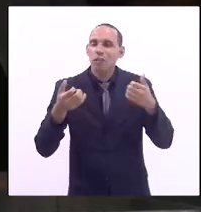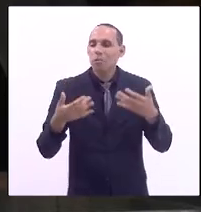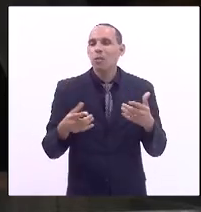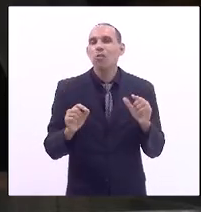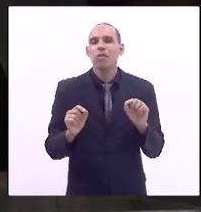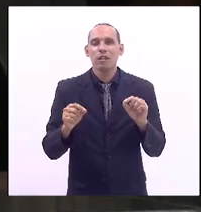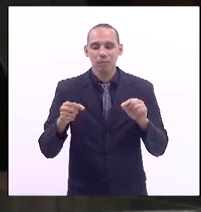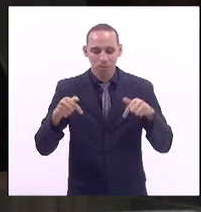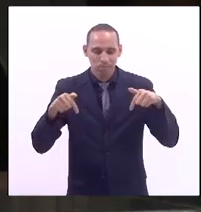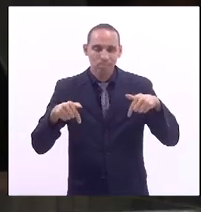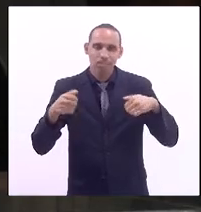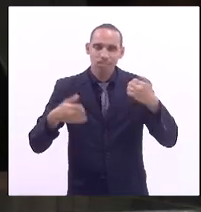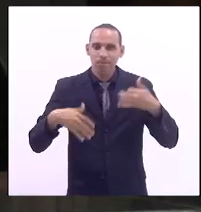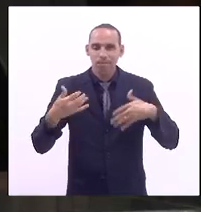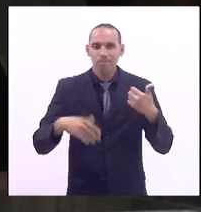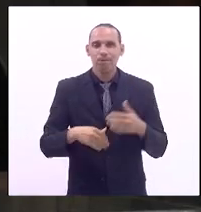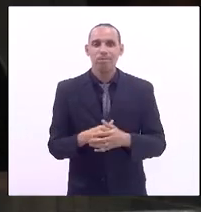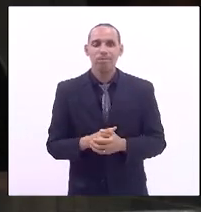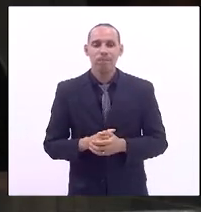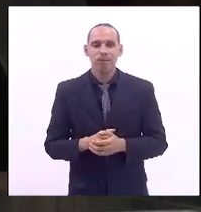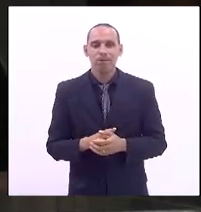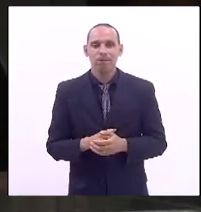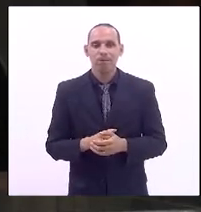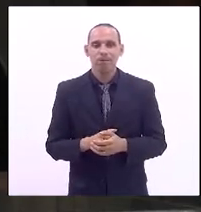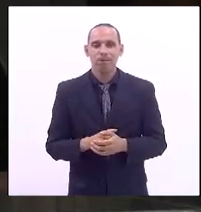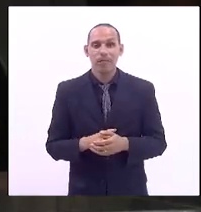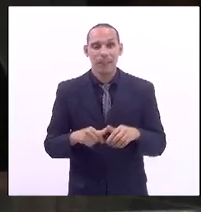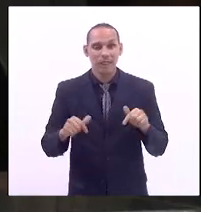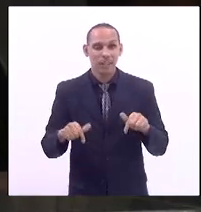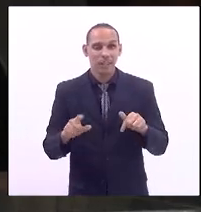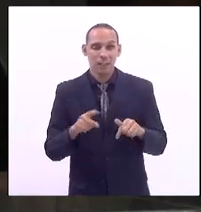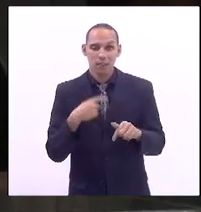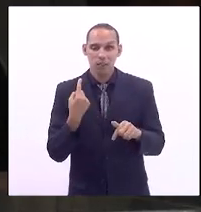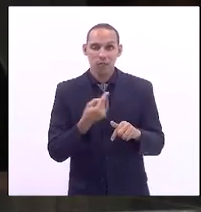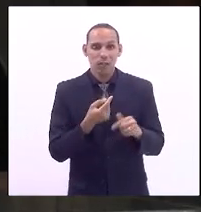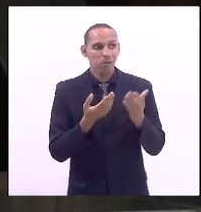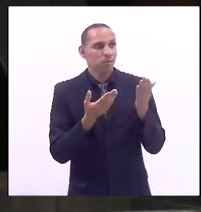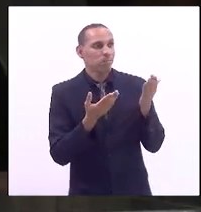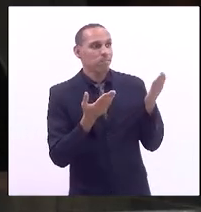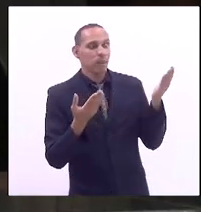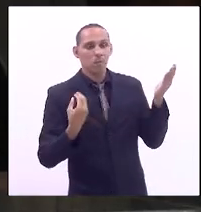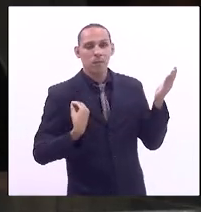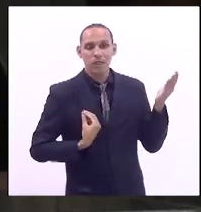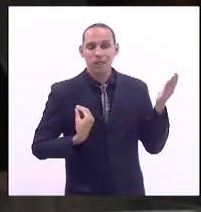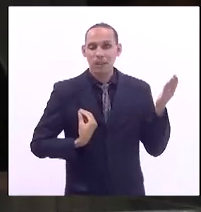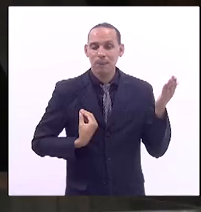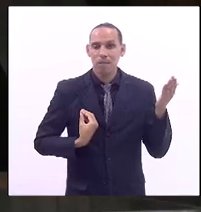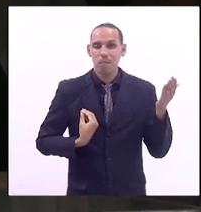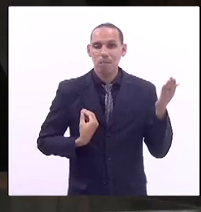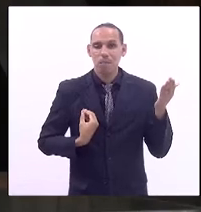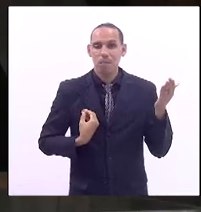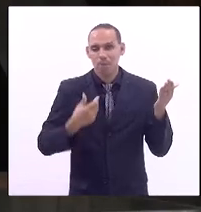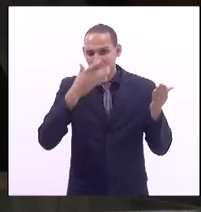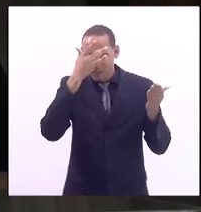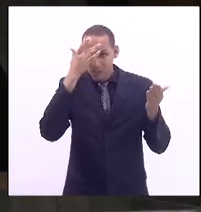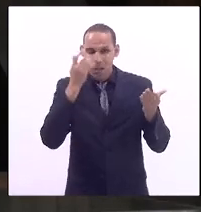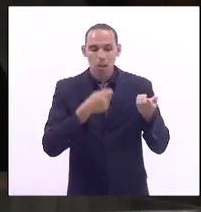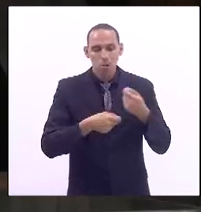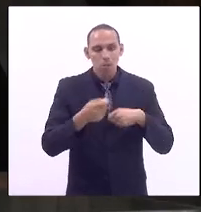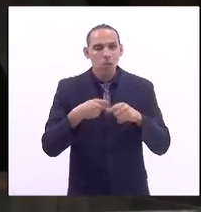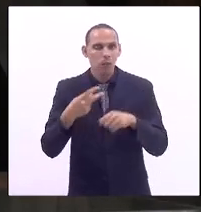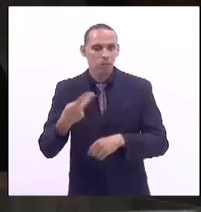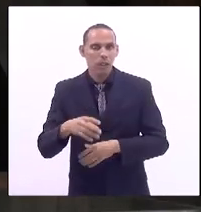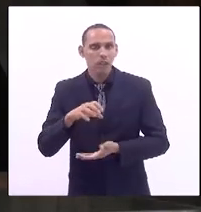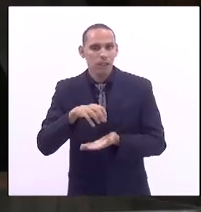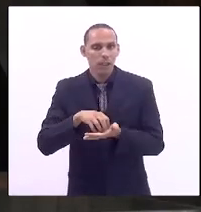esse tipo de coisa Hoje nós estamos aqui nas Galerias com a presença de Comerciantes do centro do Rio